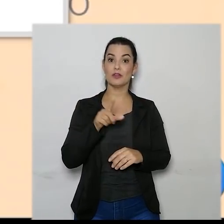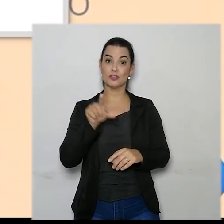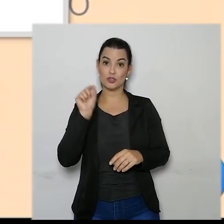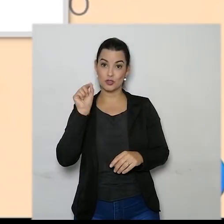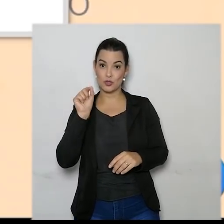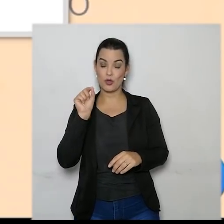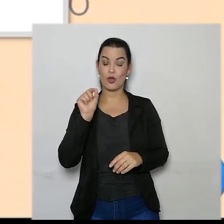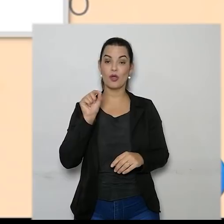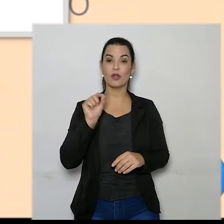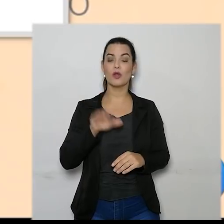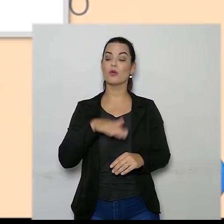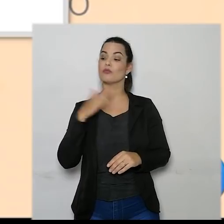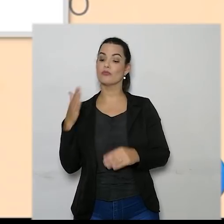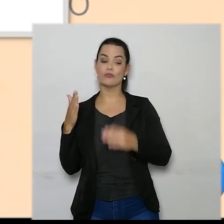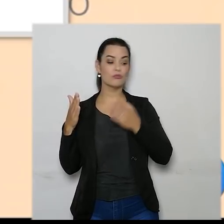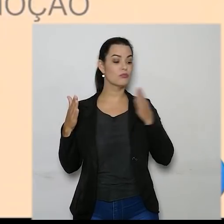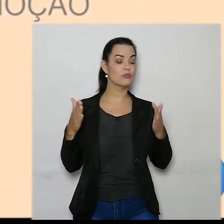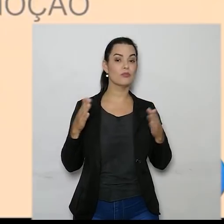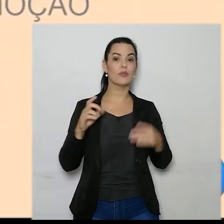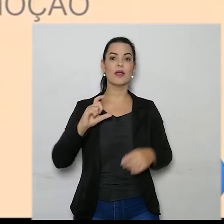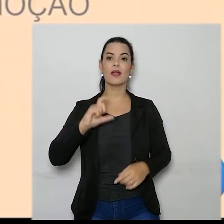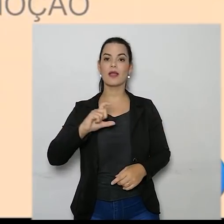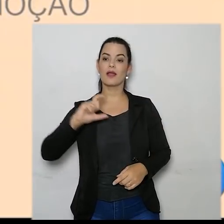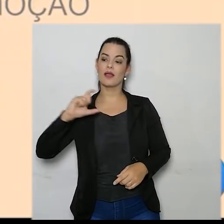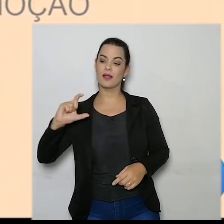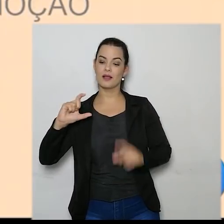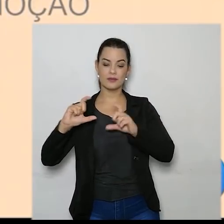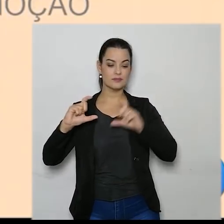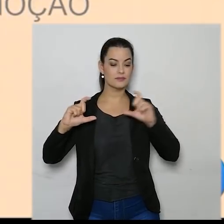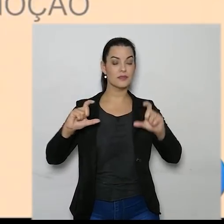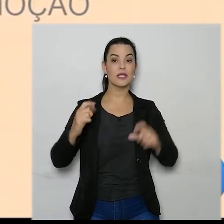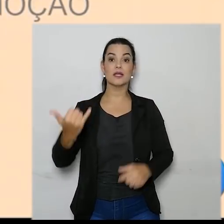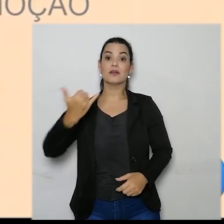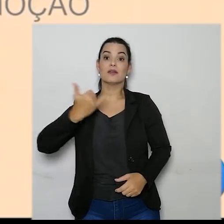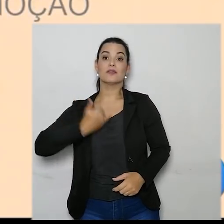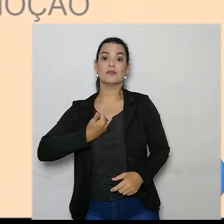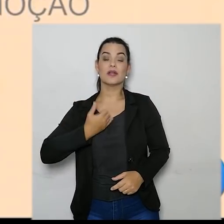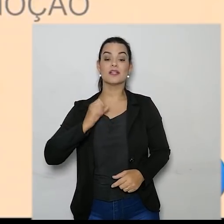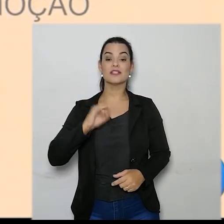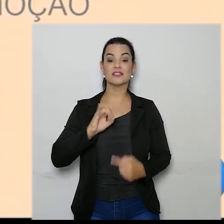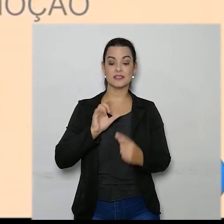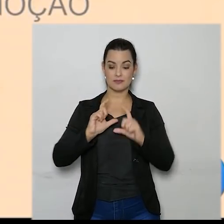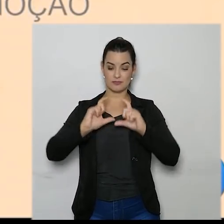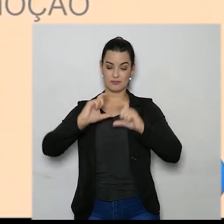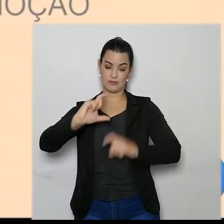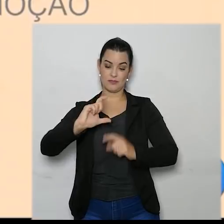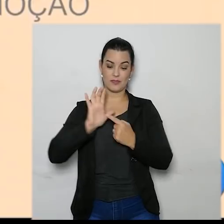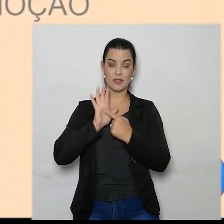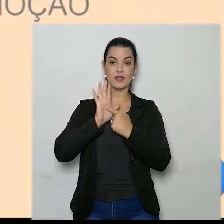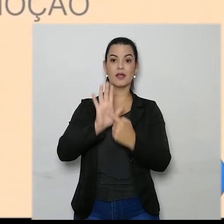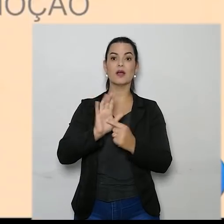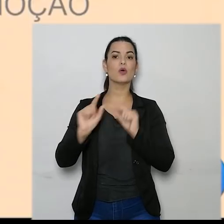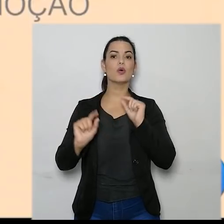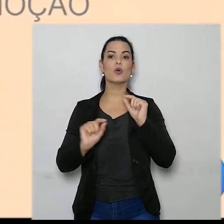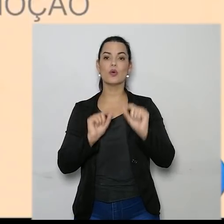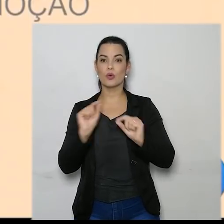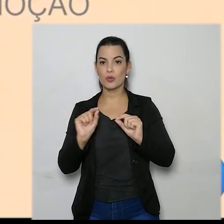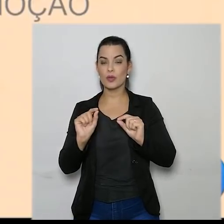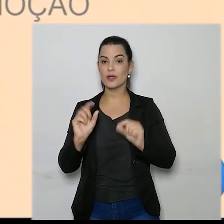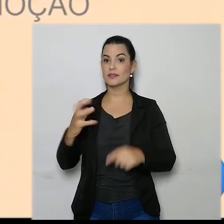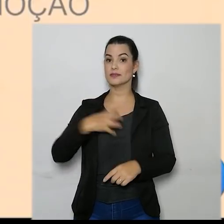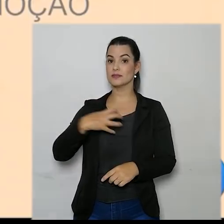cada card, dizendo para a Pro se o que está aparecendo aqui é um sentimento ou uma